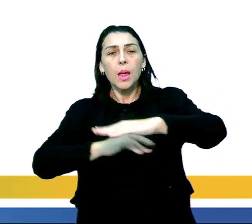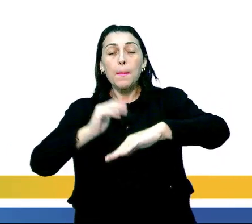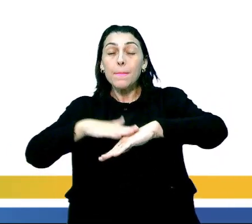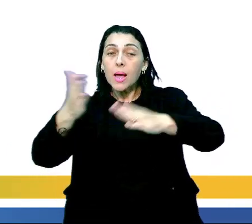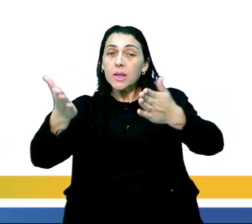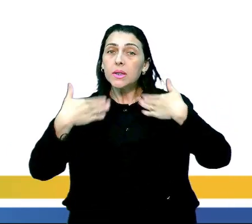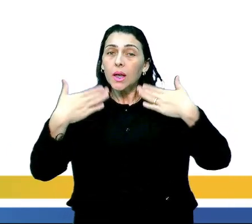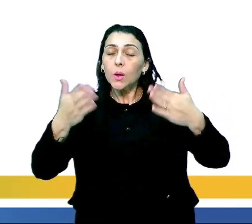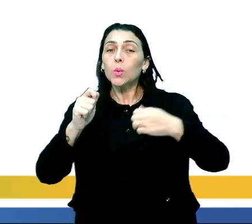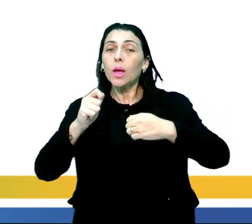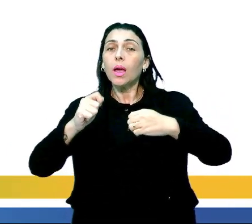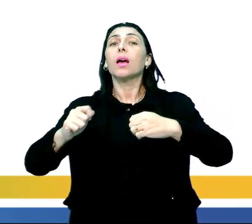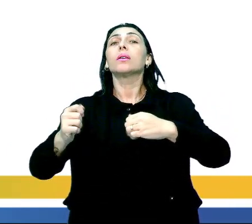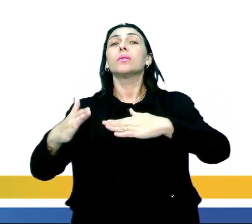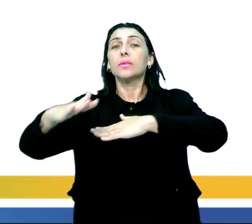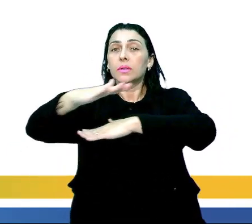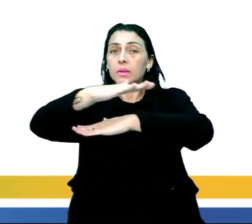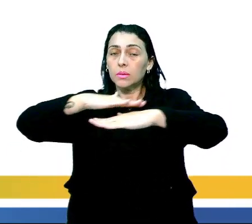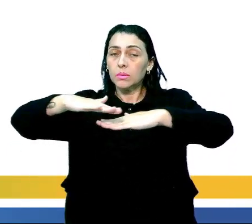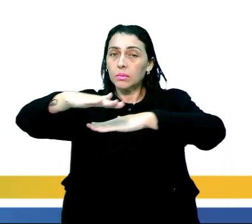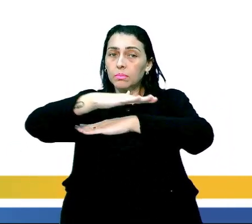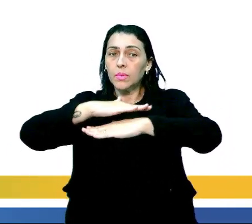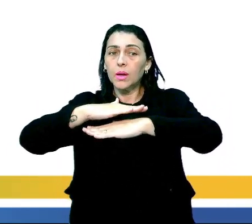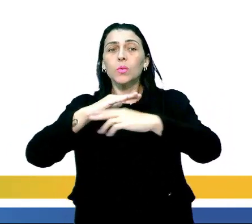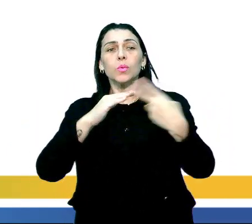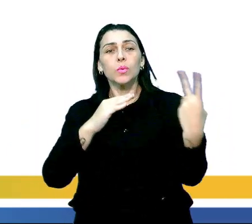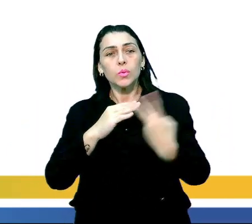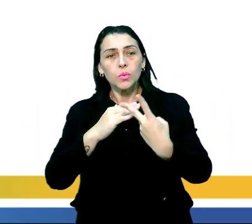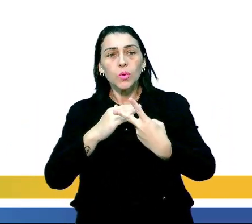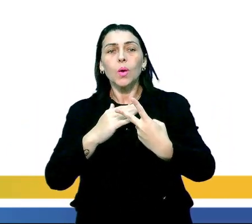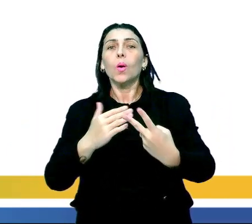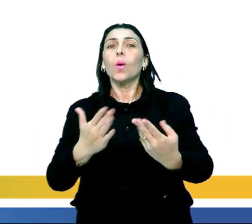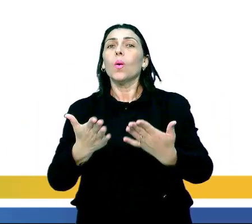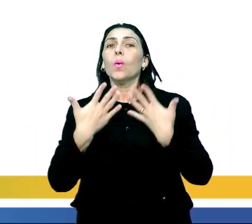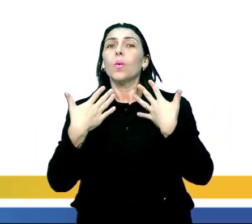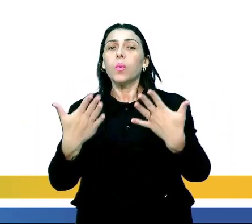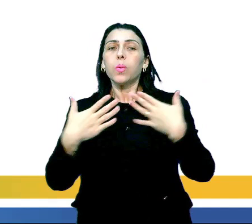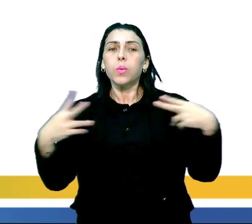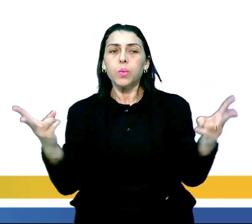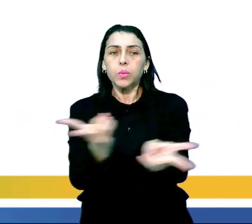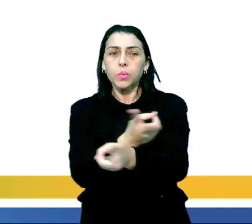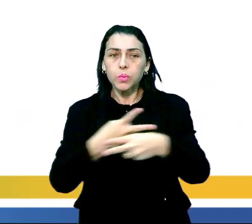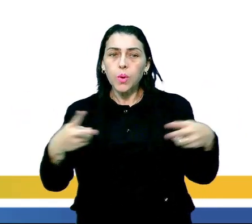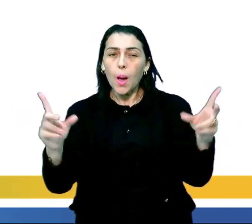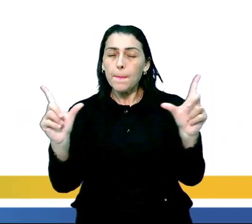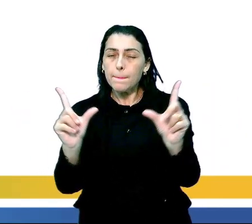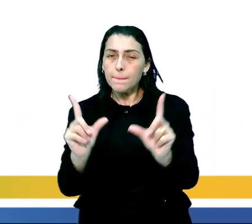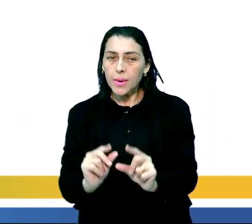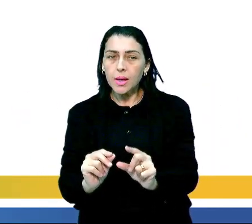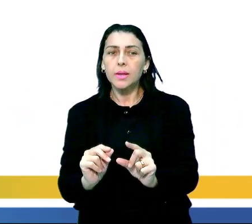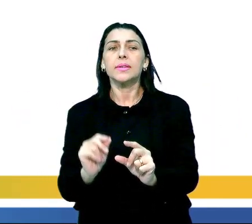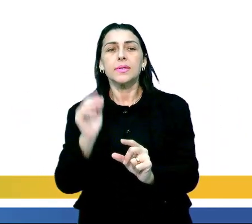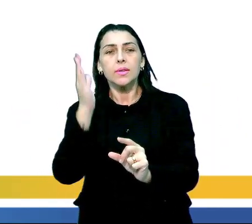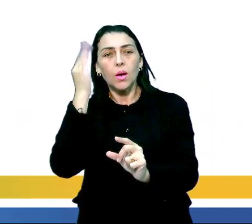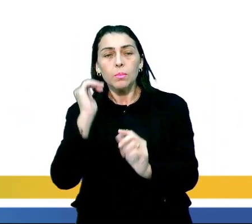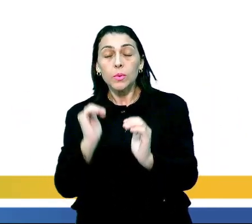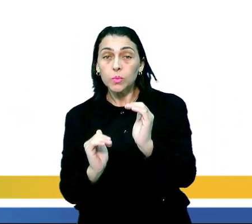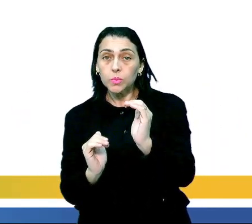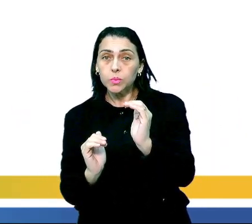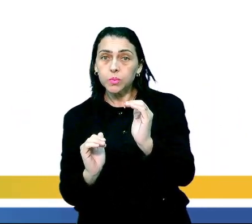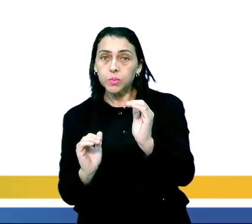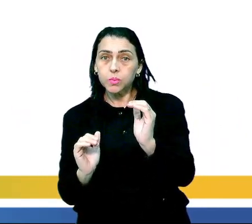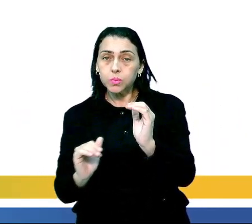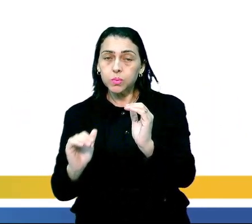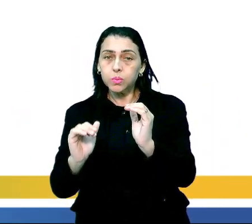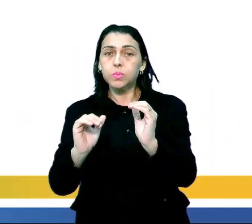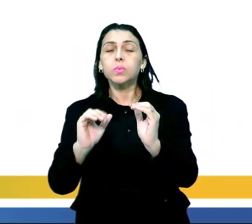mais quentes do que a superfície. No ponto 2 diz o seguinte: o ar quente menos denso sobe